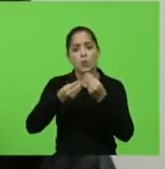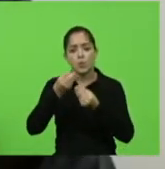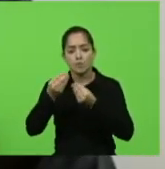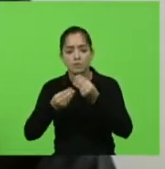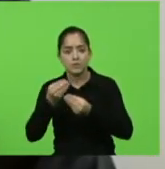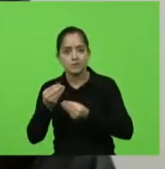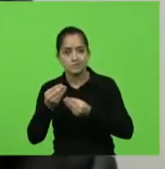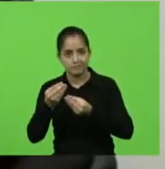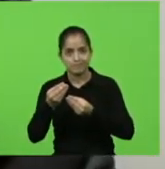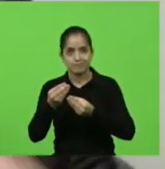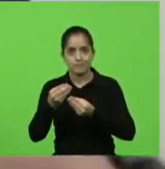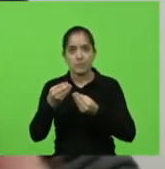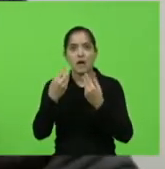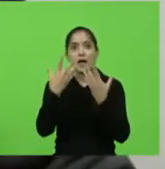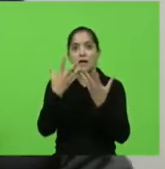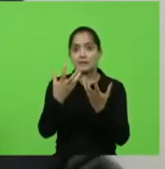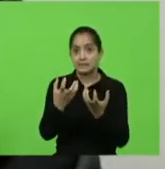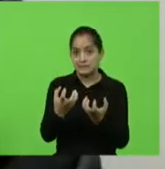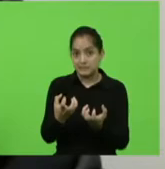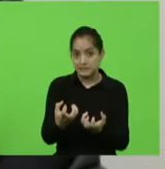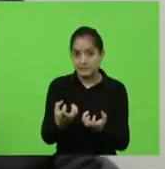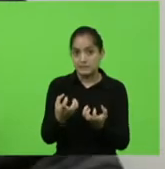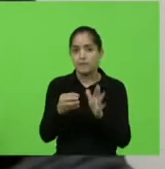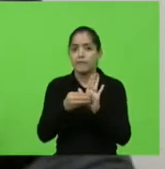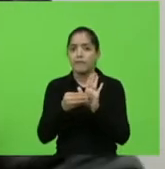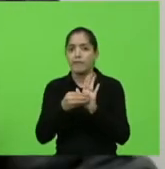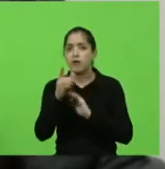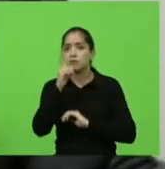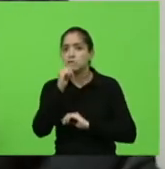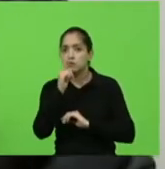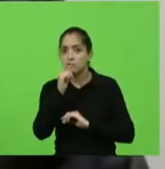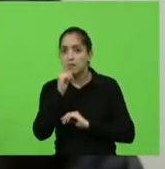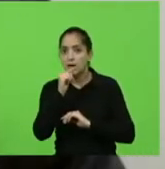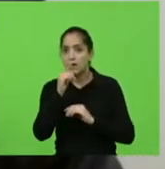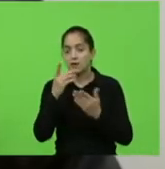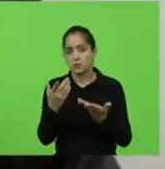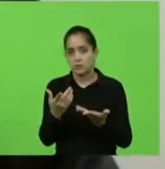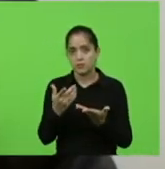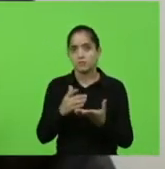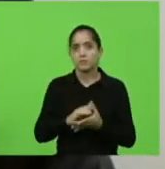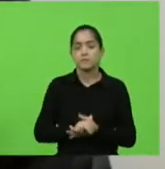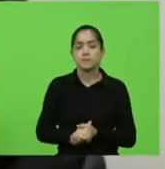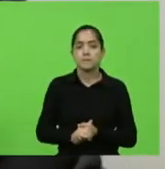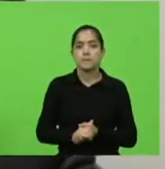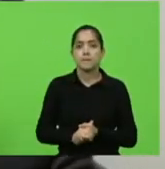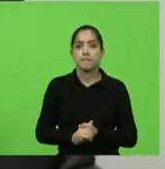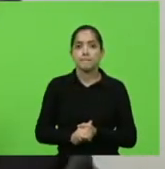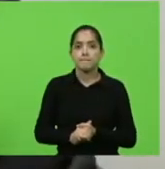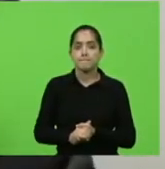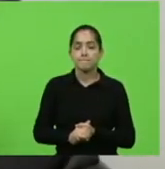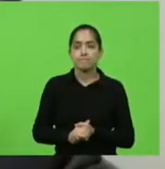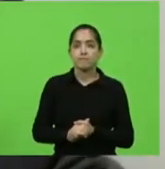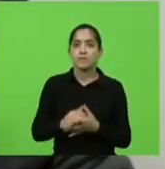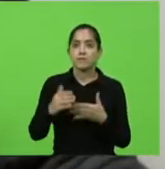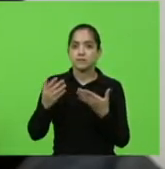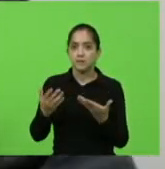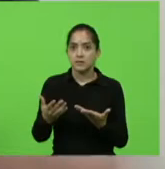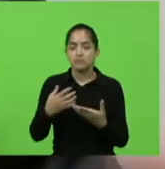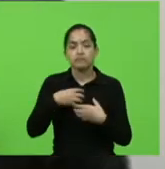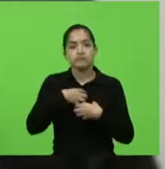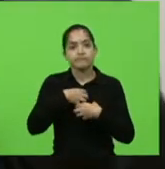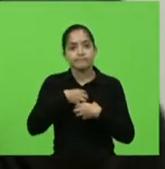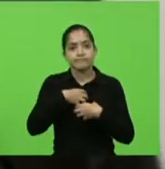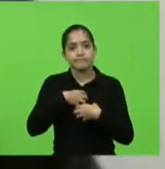respeito à escassez de água e que tratam dos recursos hídricos, né? Então, me senti assim